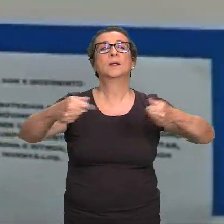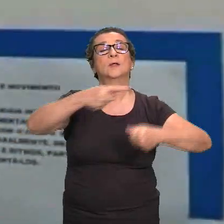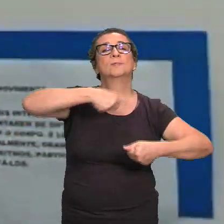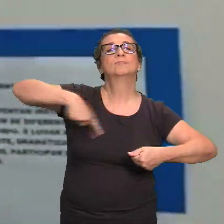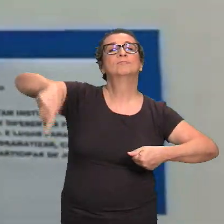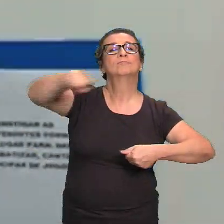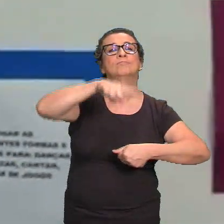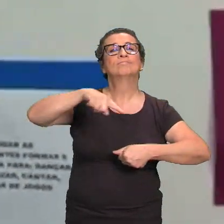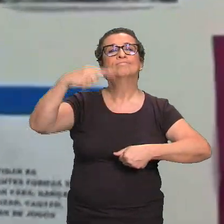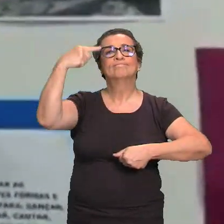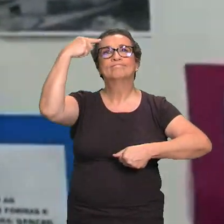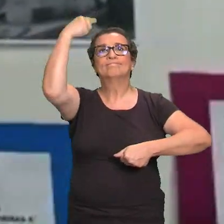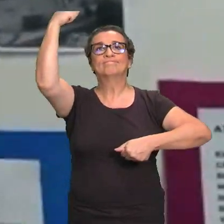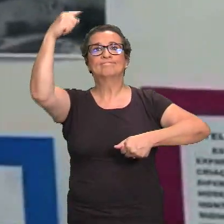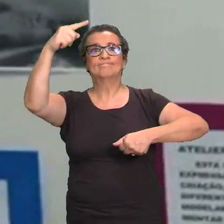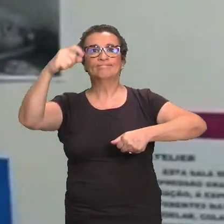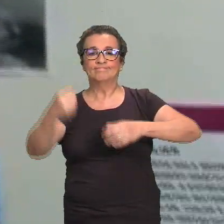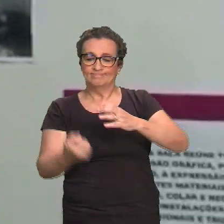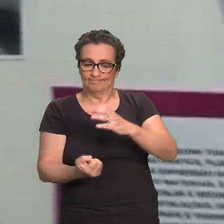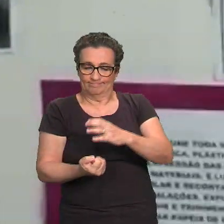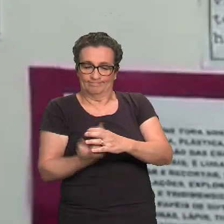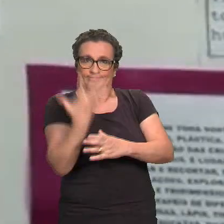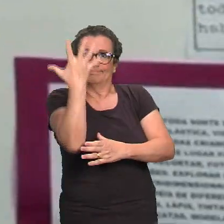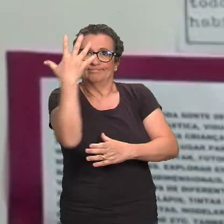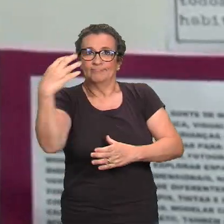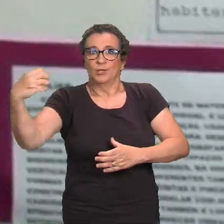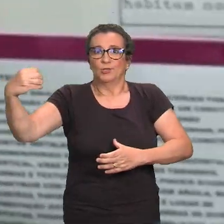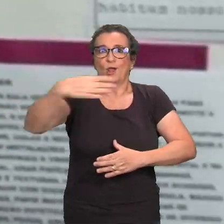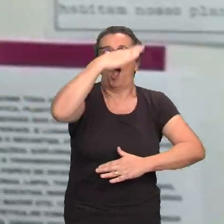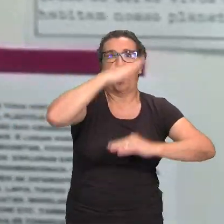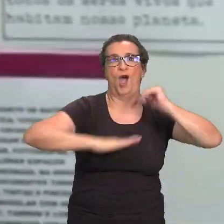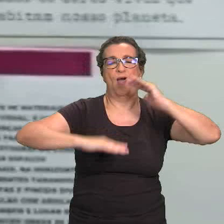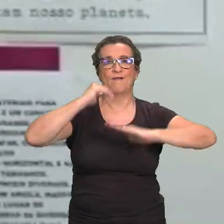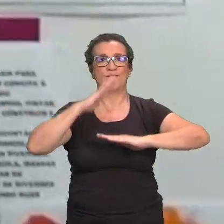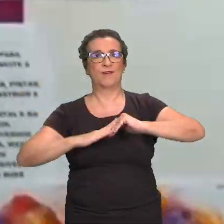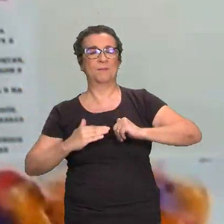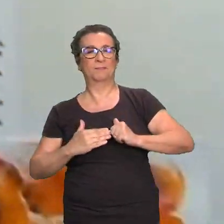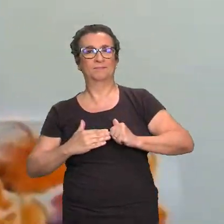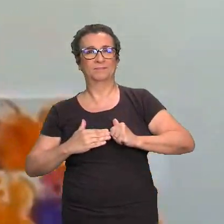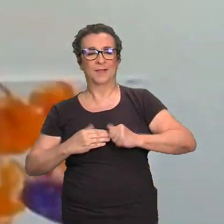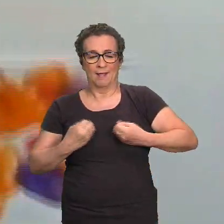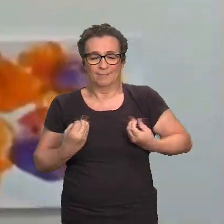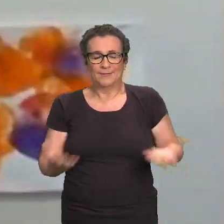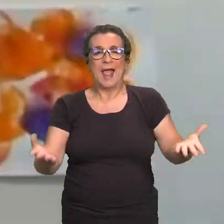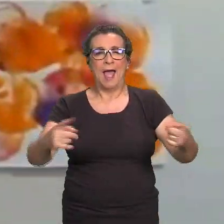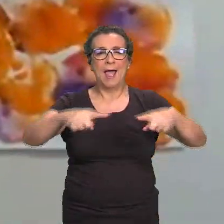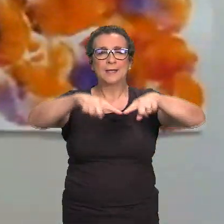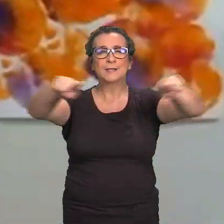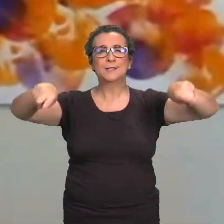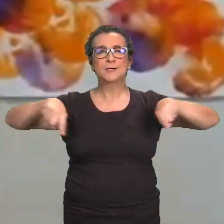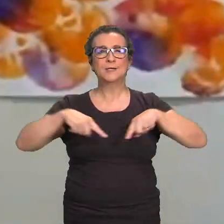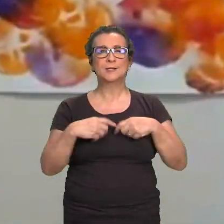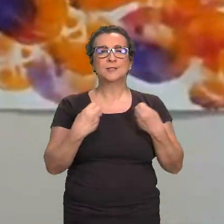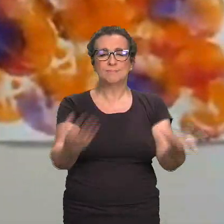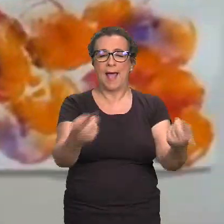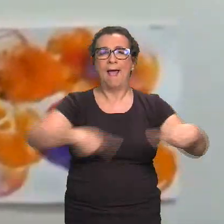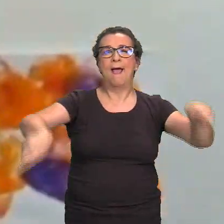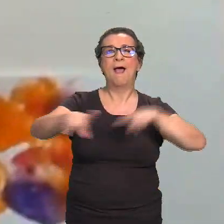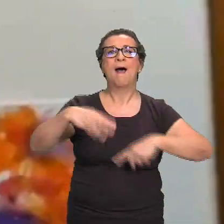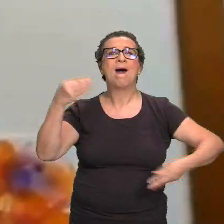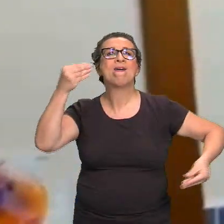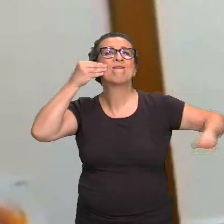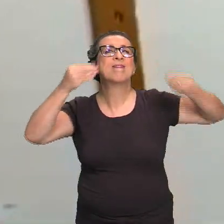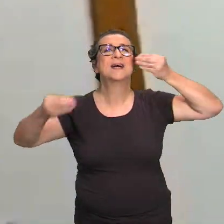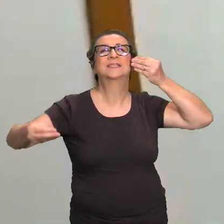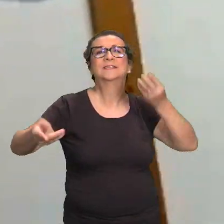estamos construindo uma nova prática, criando espaços em que as crianças podem experimentar, em